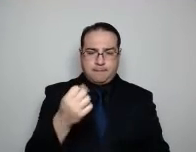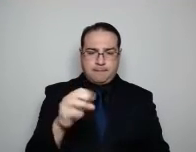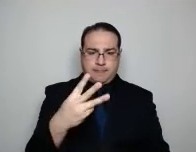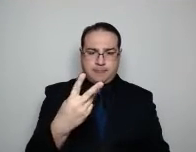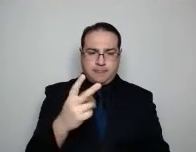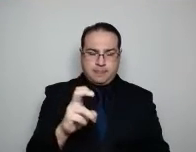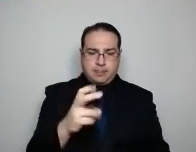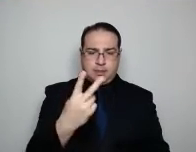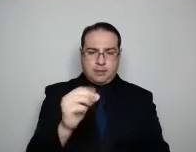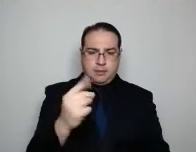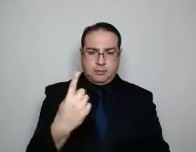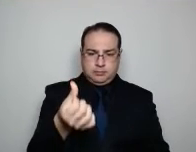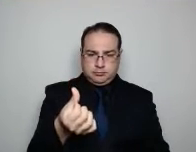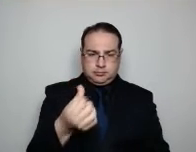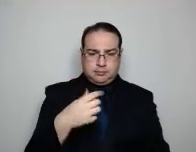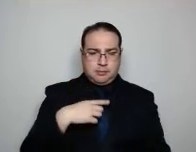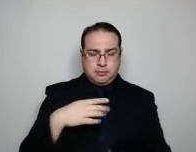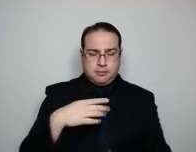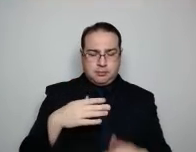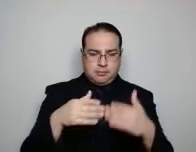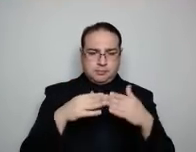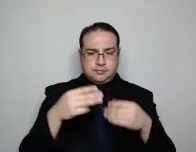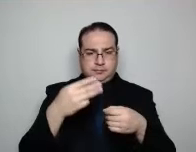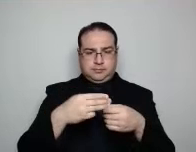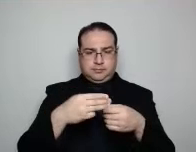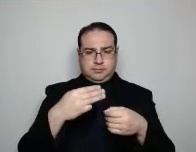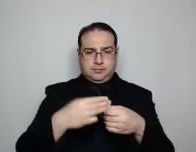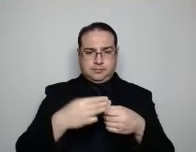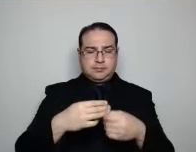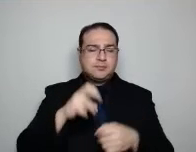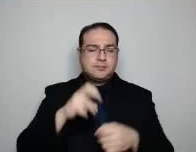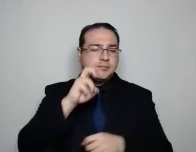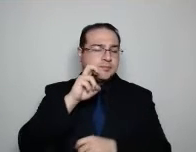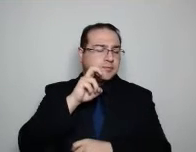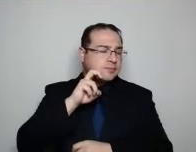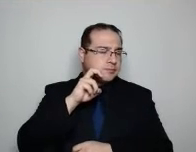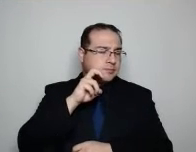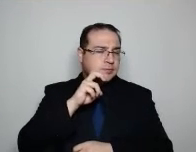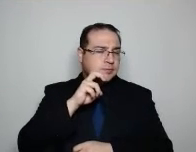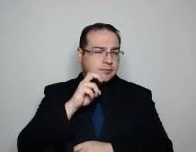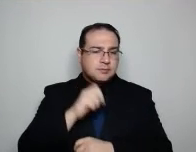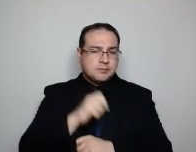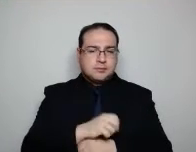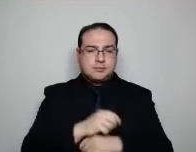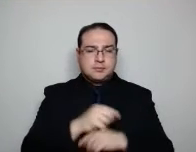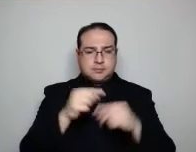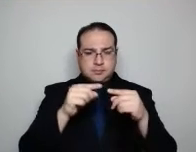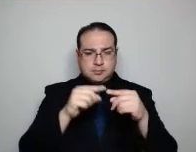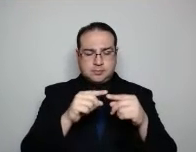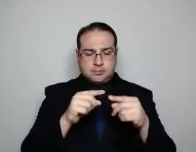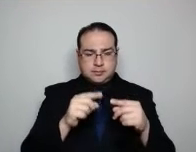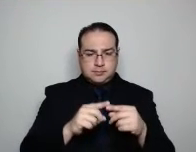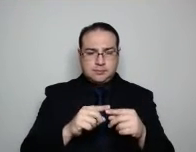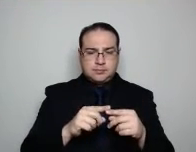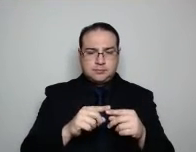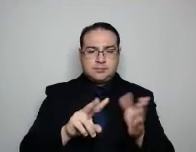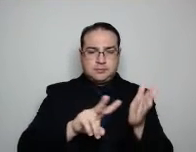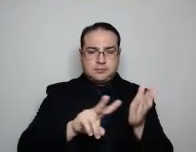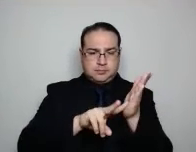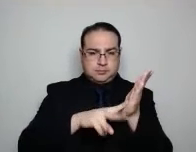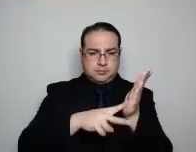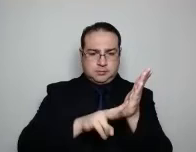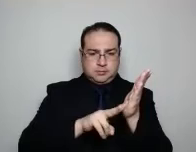08-48-285-35-2016, apelado município de Natal, e apelado sindicato de servidores públicos municipais de Natal, doutor Altair